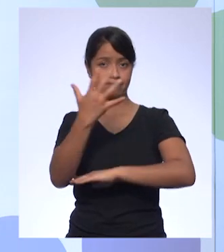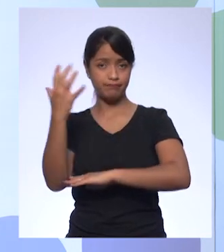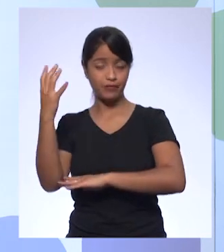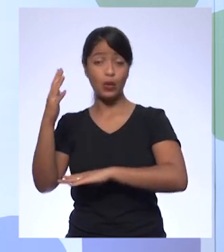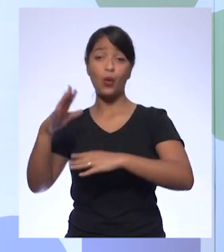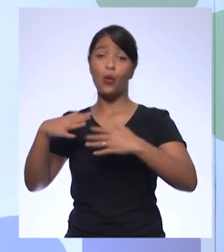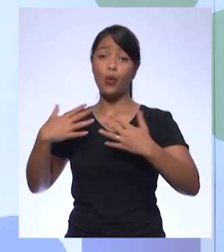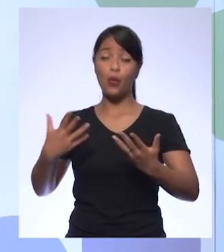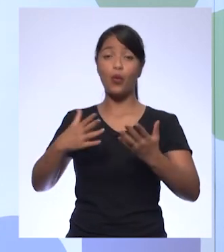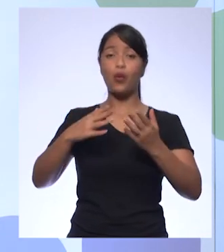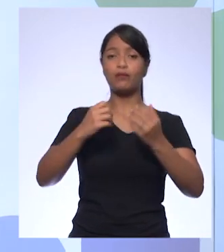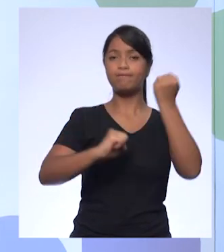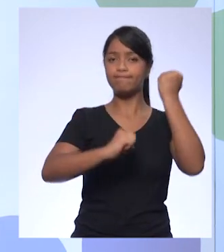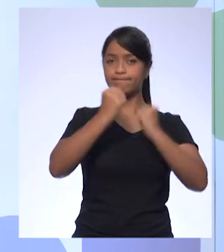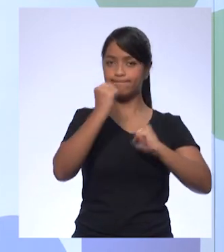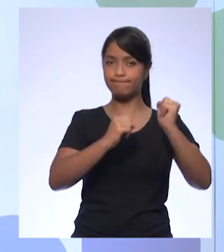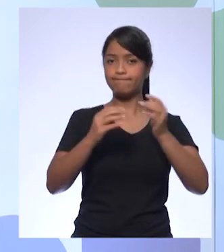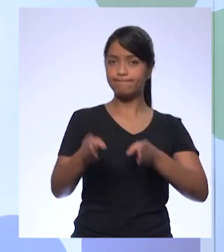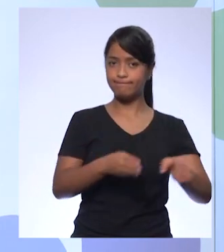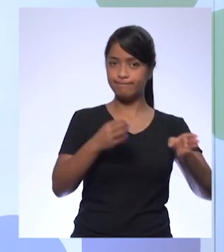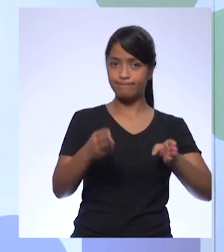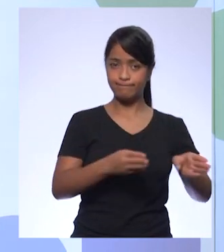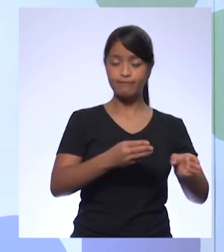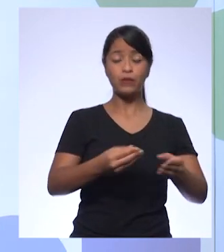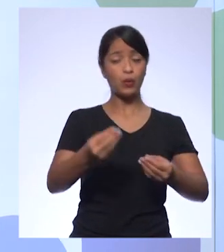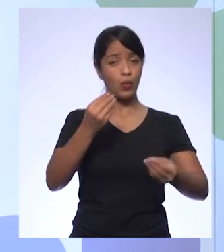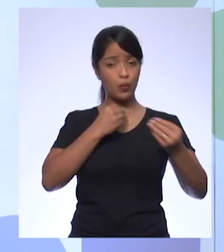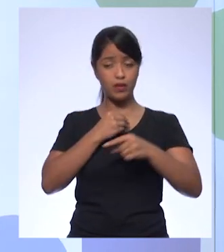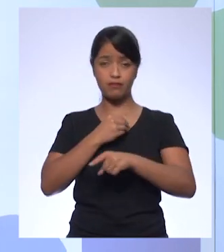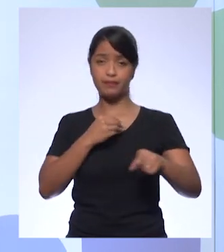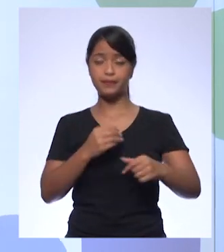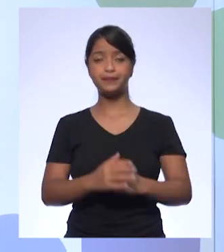também foi nessa temática de arroz, feijão,